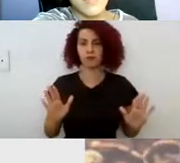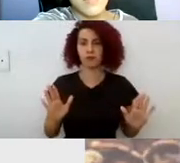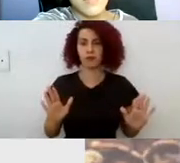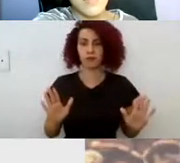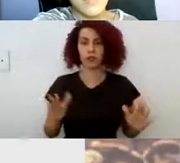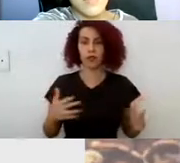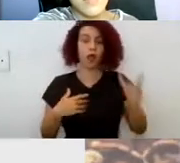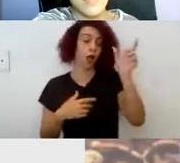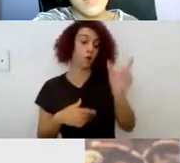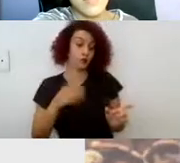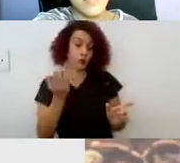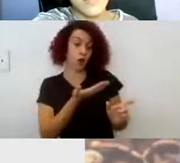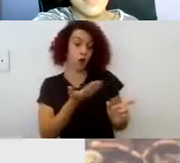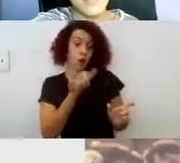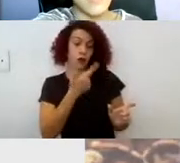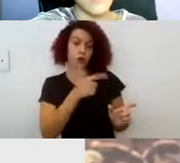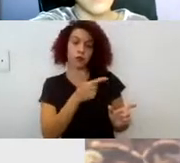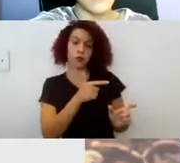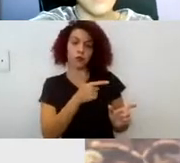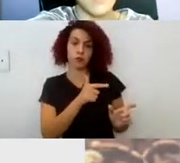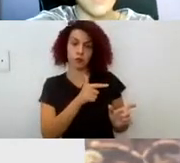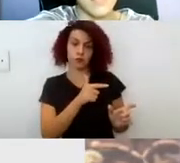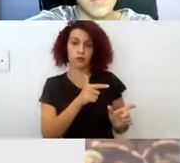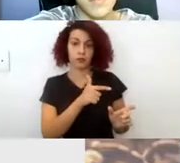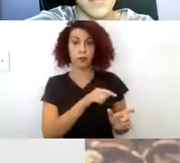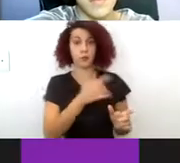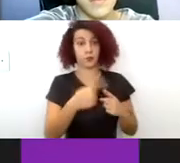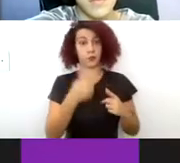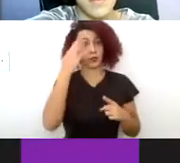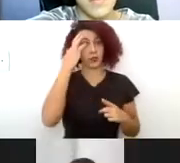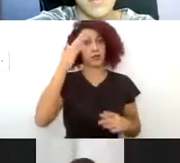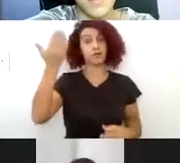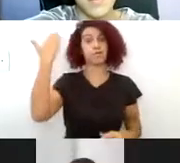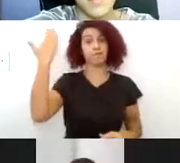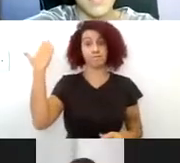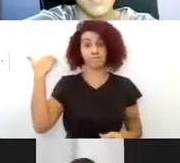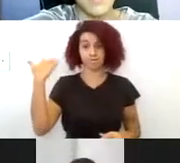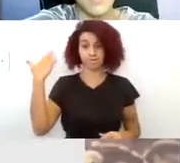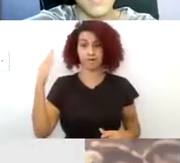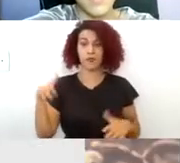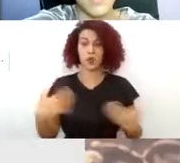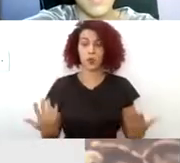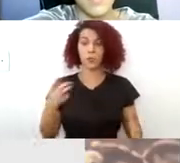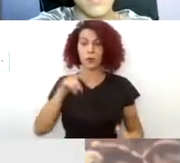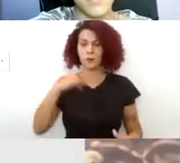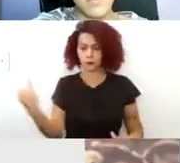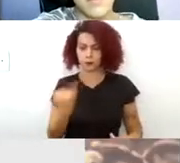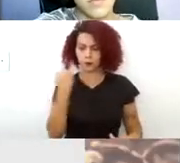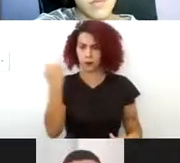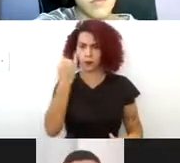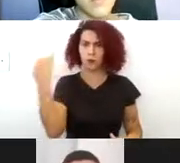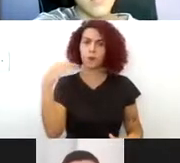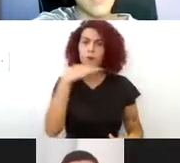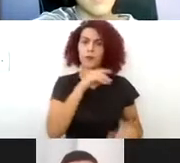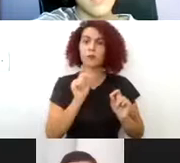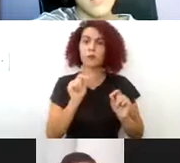agora não tem uma pessoa Ainda bem né se não está lá atrás ainda tá então é muito importante que a gente entenda que quando a